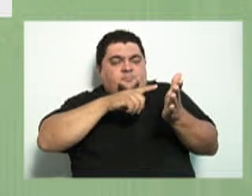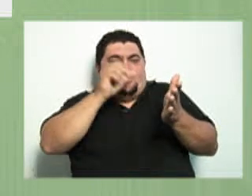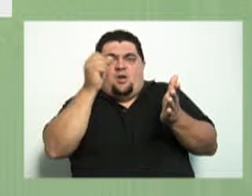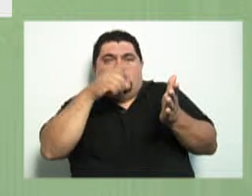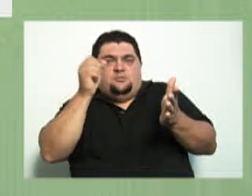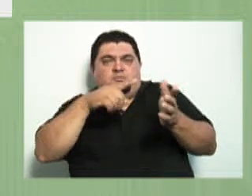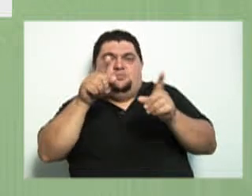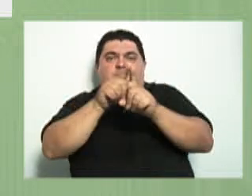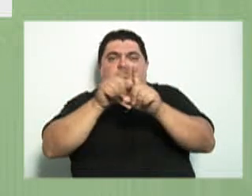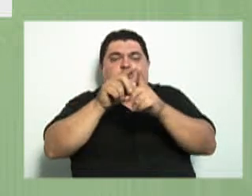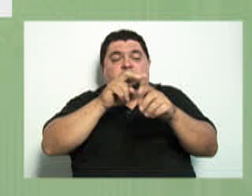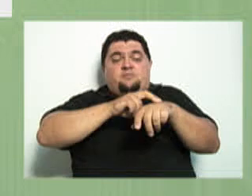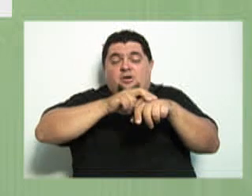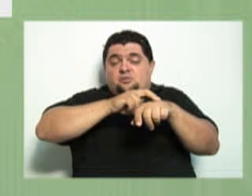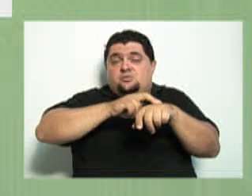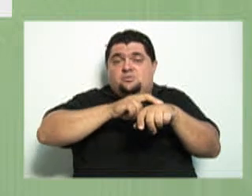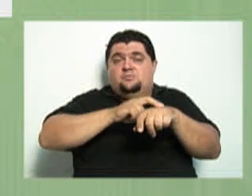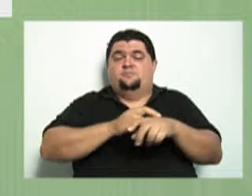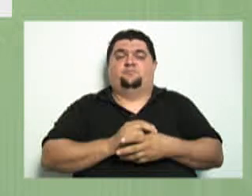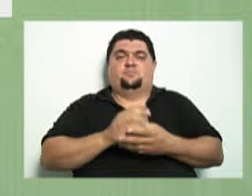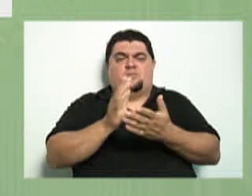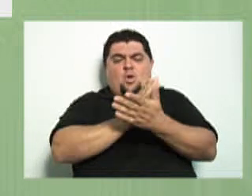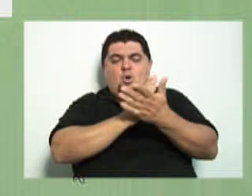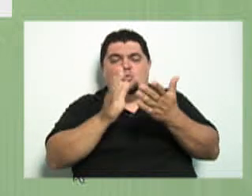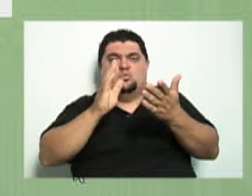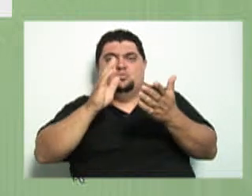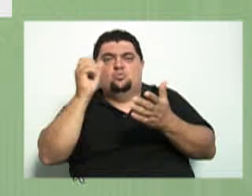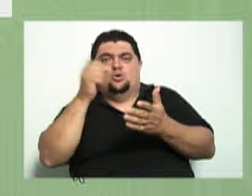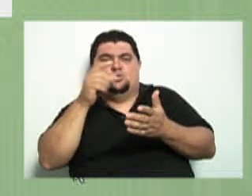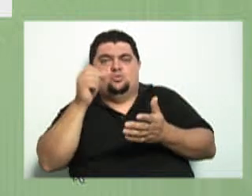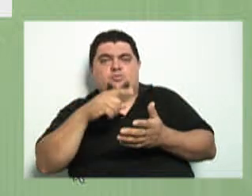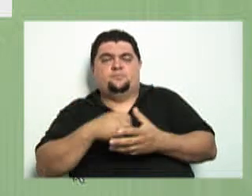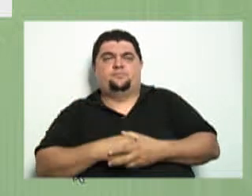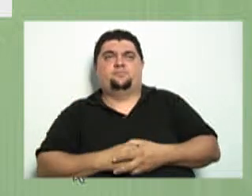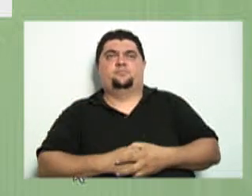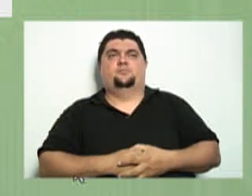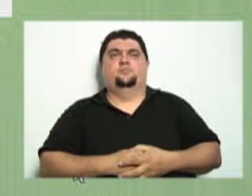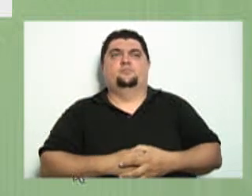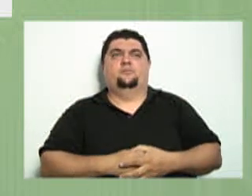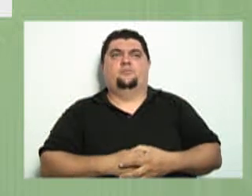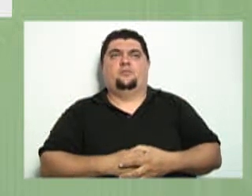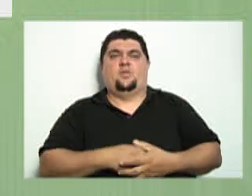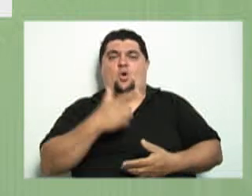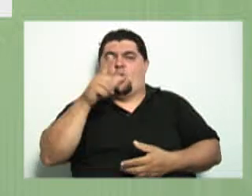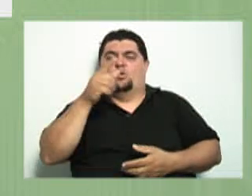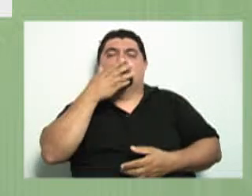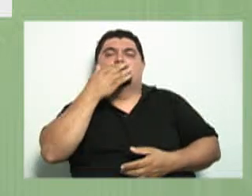azuis e verdes aqui, alguns pontos azuis, deixa eu ver se eu acho uma outra cor para ficar mais claro.